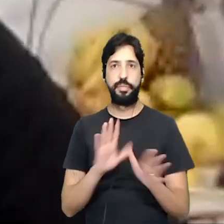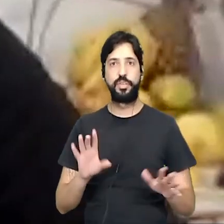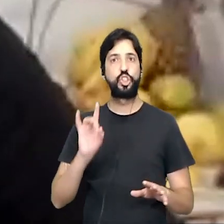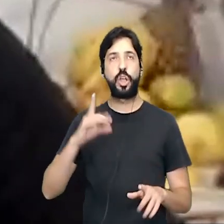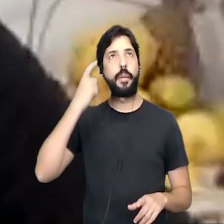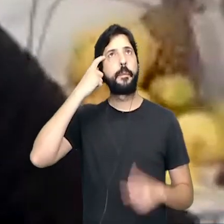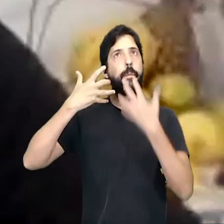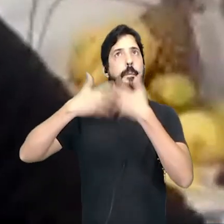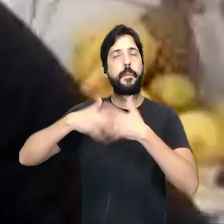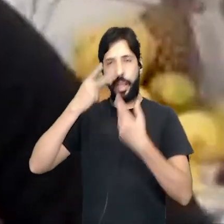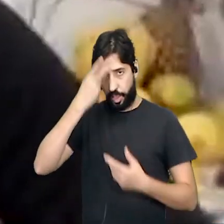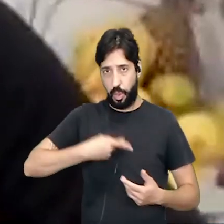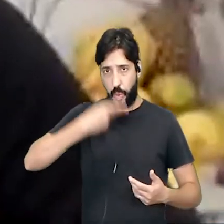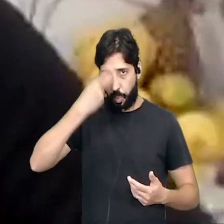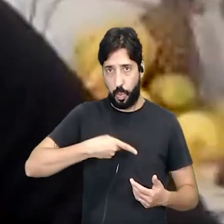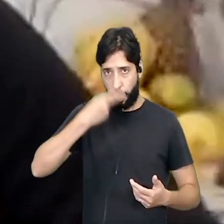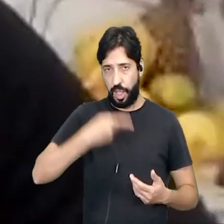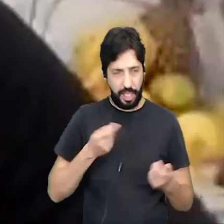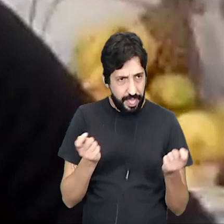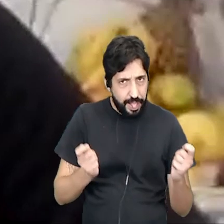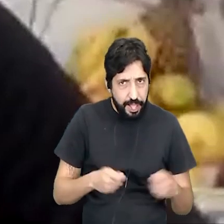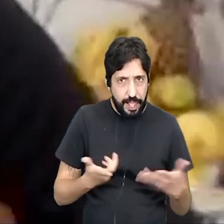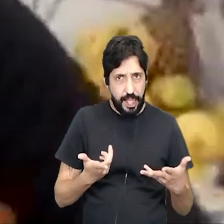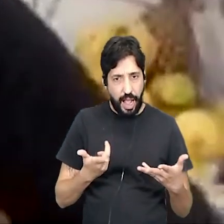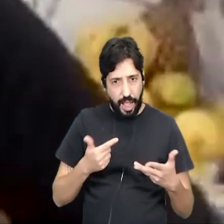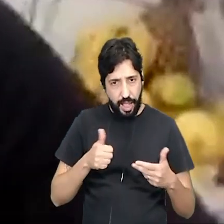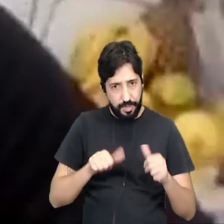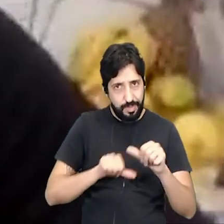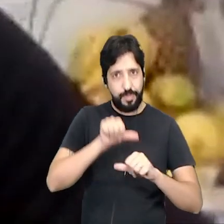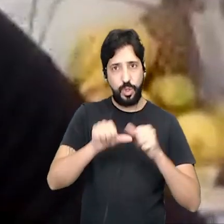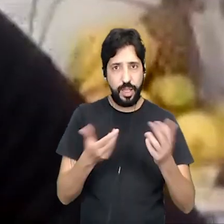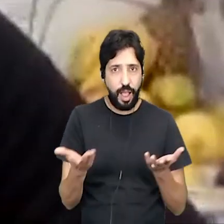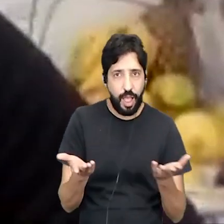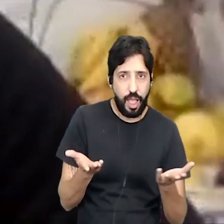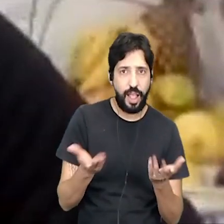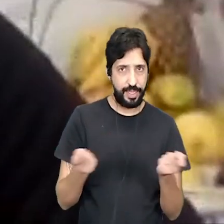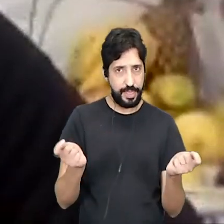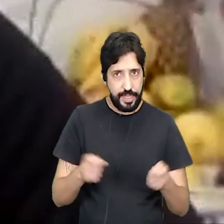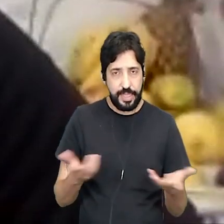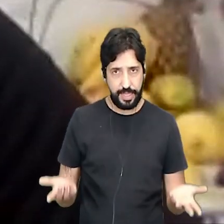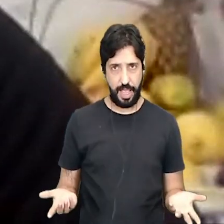chegando nessa catástrofe, né? Da individualização. Ainda é possível uma mediação?